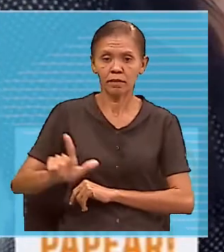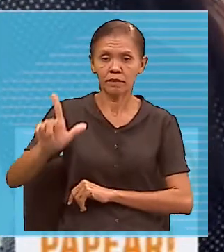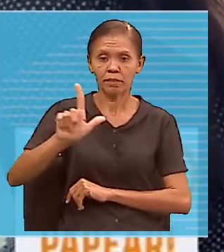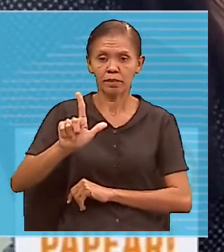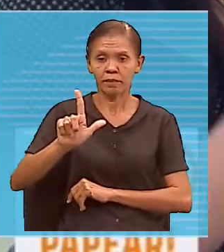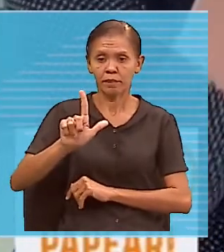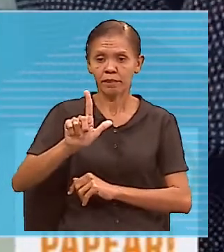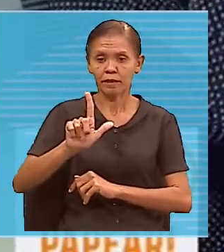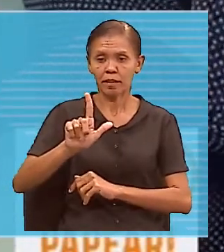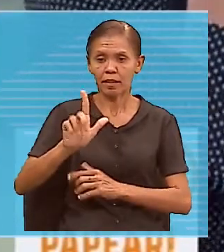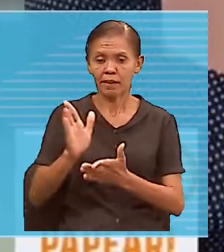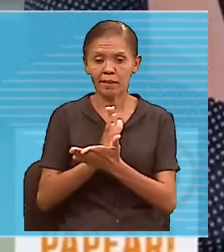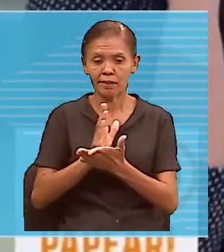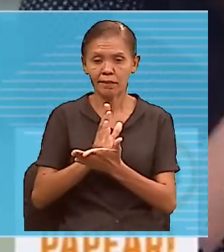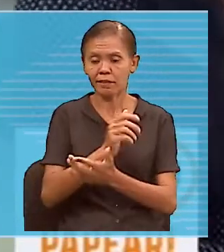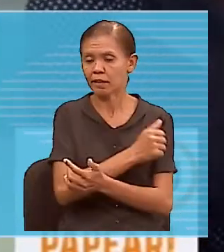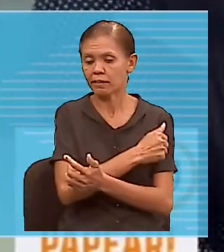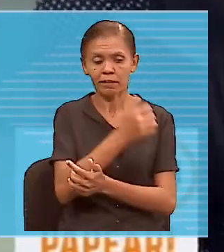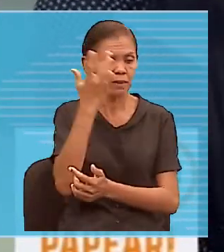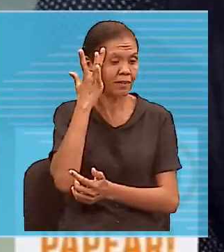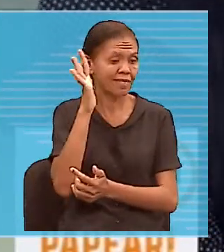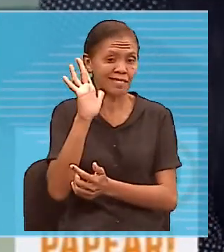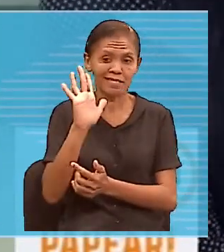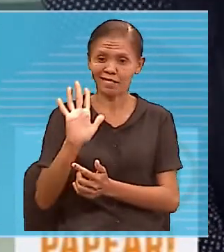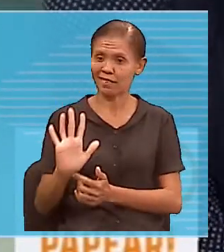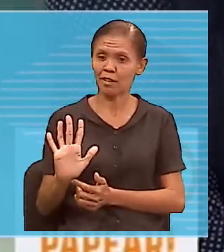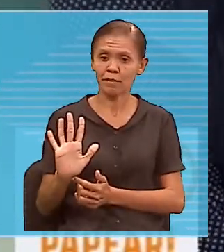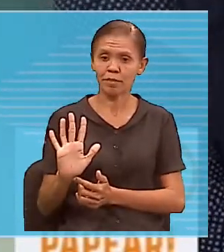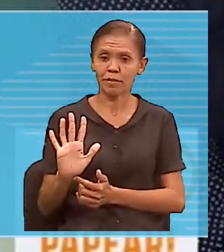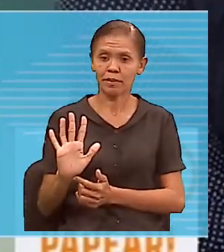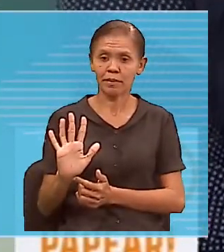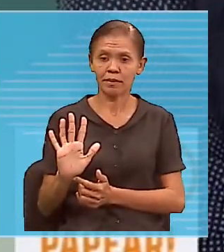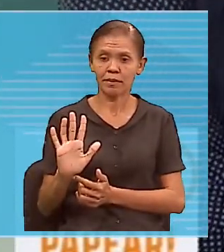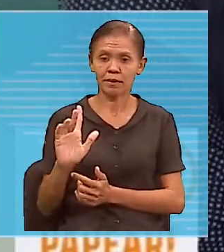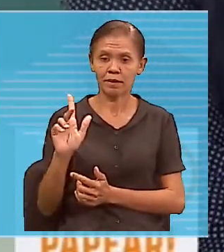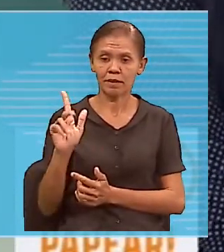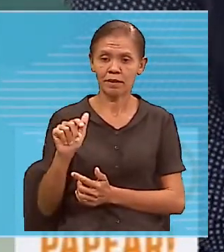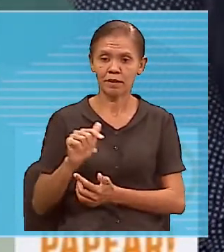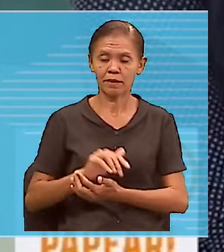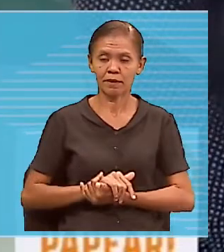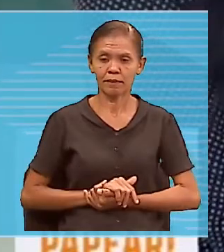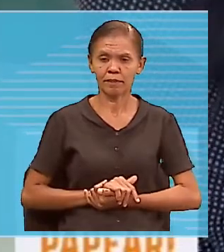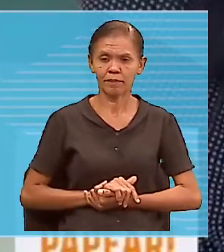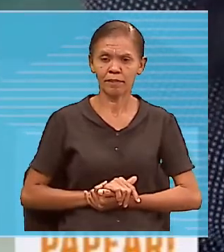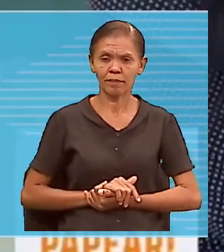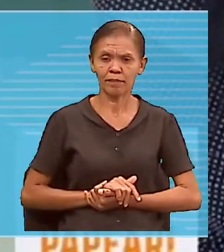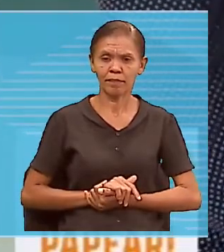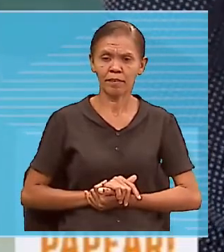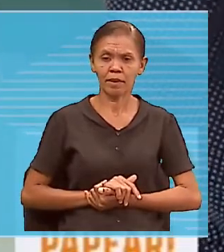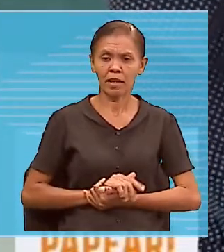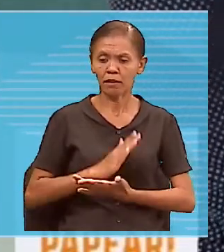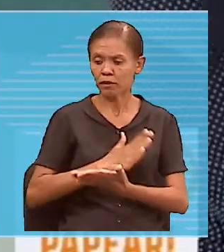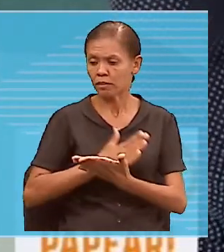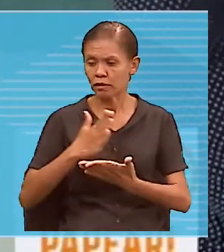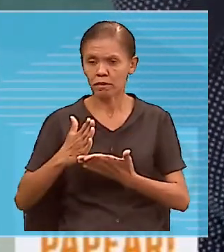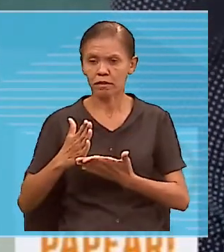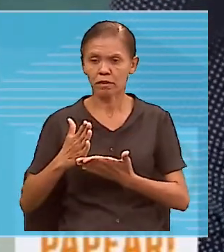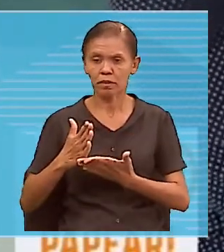histórias. E a partir do momento que eles puderam tocar no livro, ler a sinopse, tiverem algumas dúvidas,